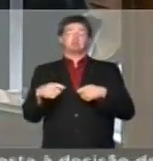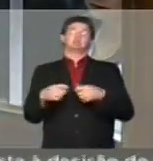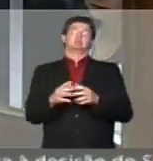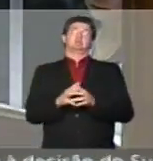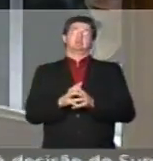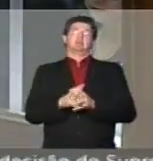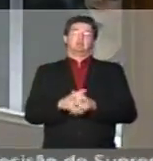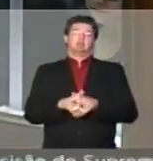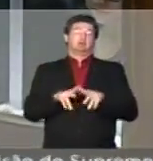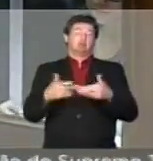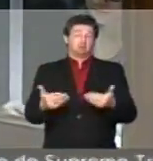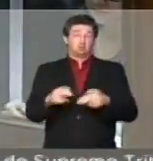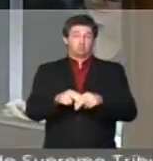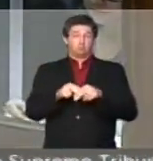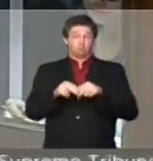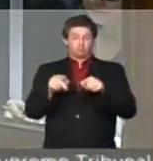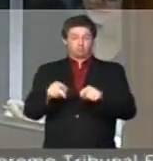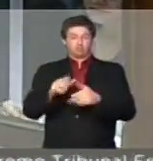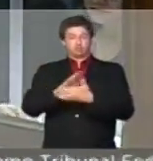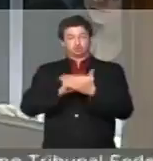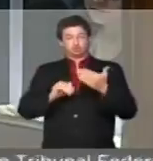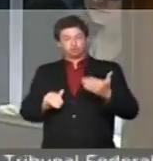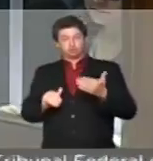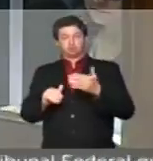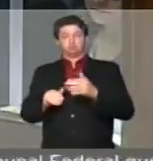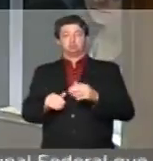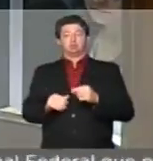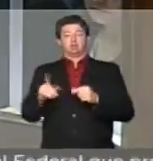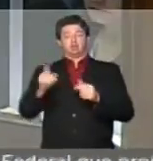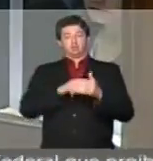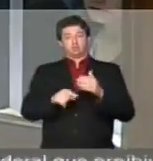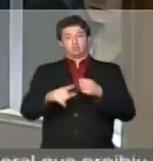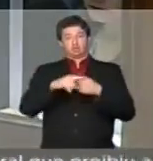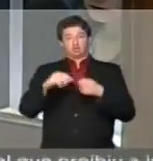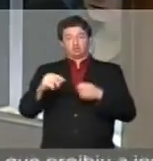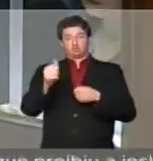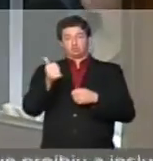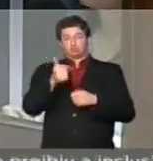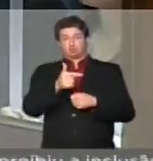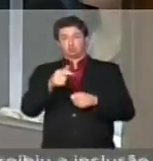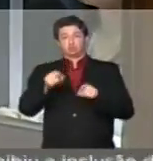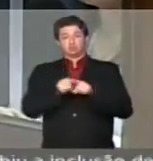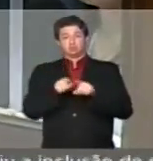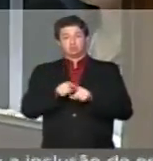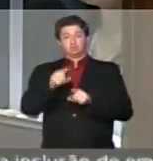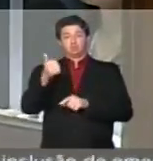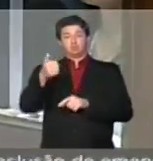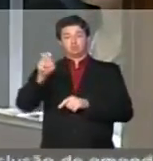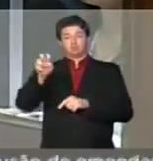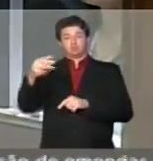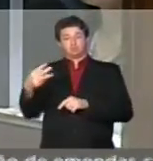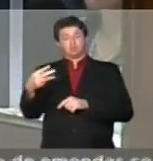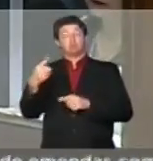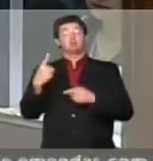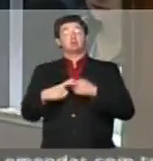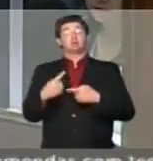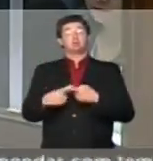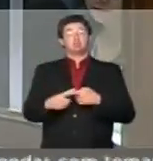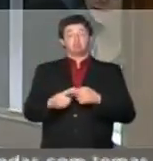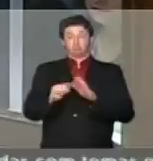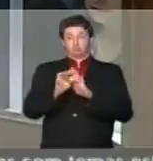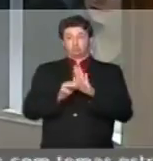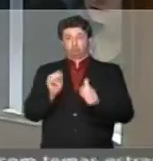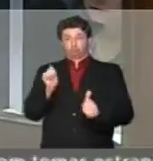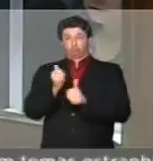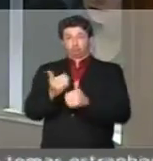jurisdicional. Nesse sentido, suprimimos a revogação dos artigos 12 e 153, pelo fato de o